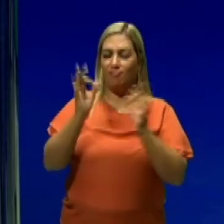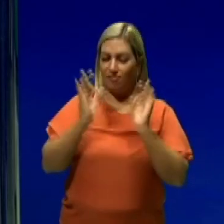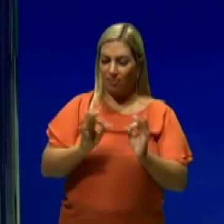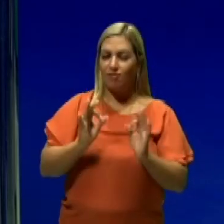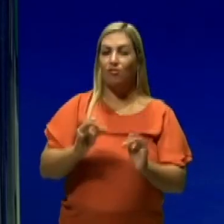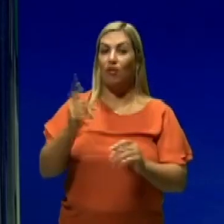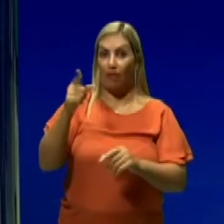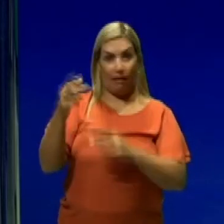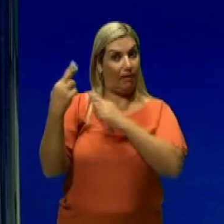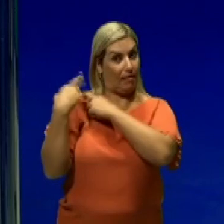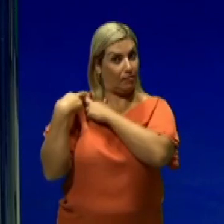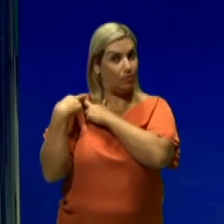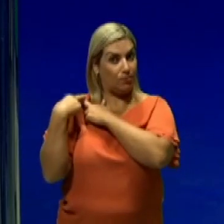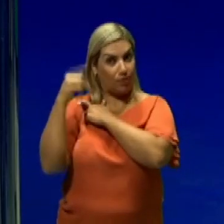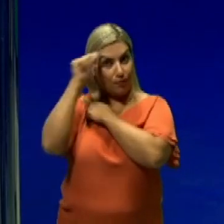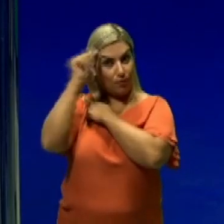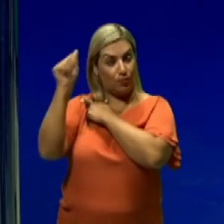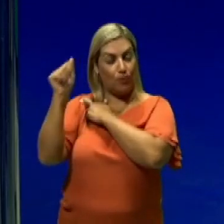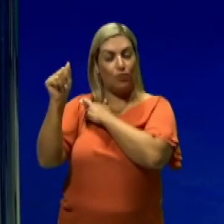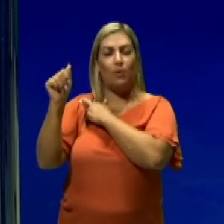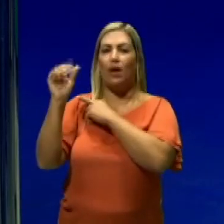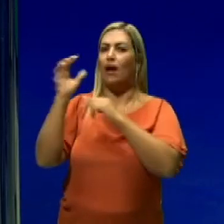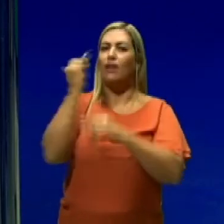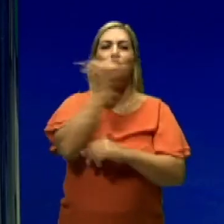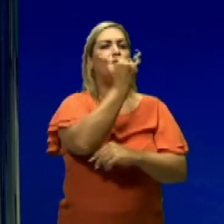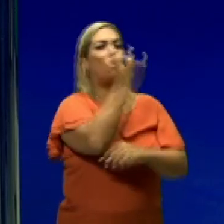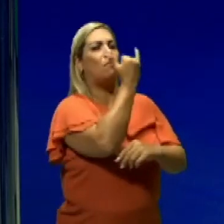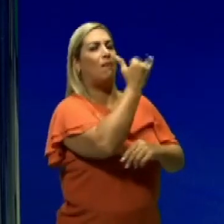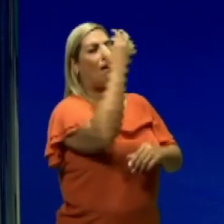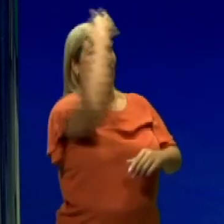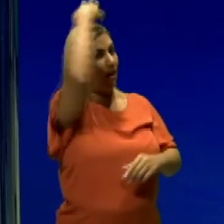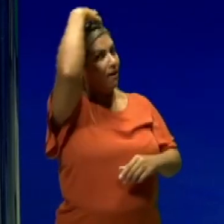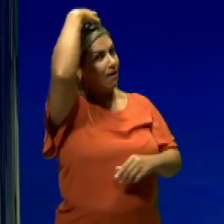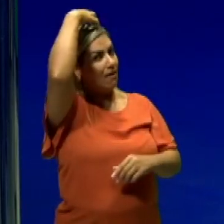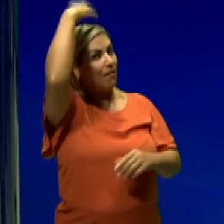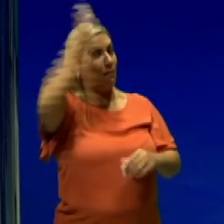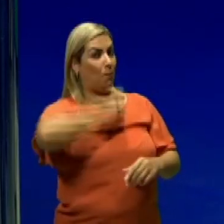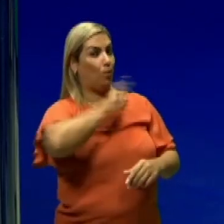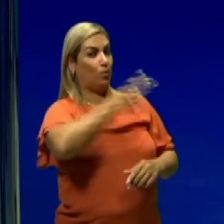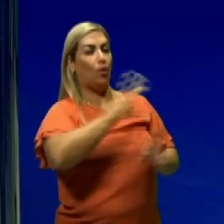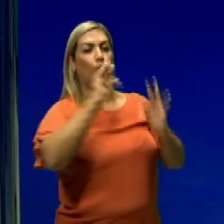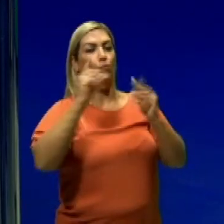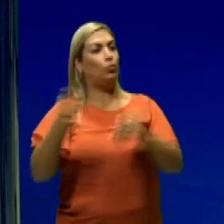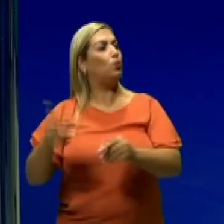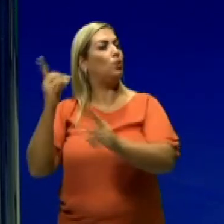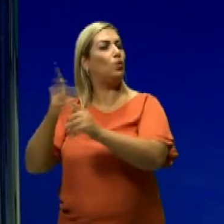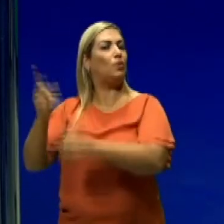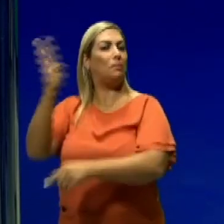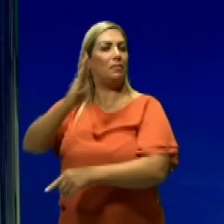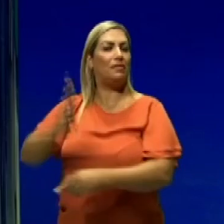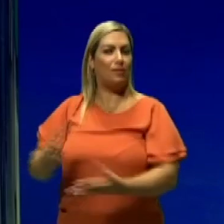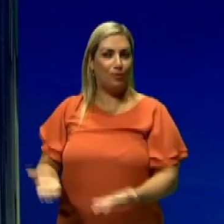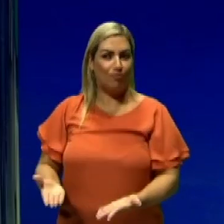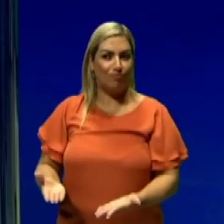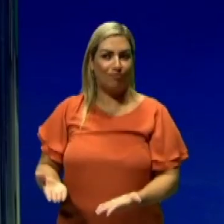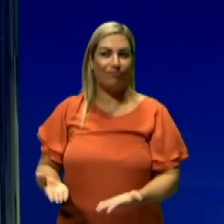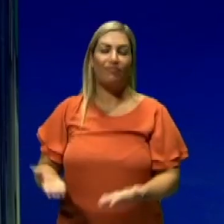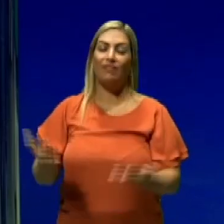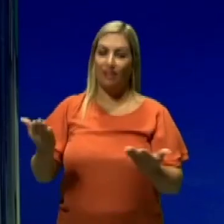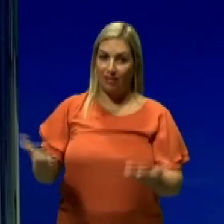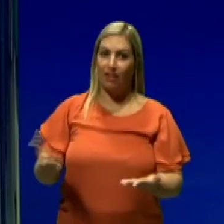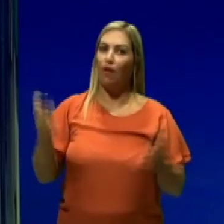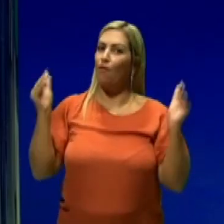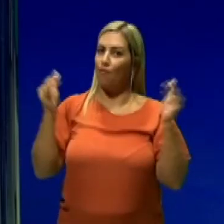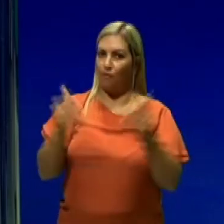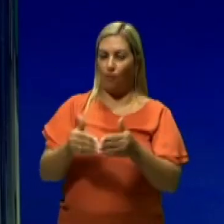ele é o responsável e informar ao rei tudo que foi encontrado nesta terra nova e aí esse